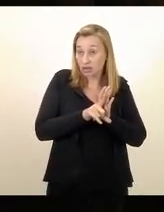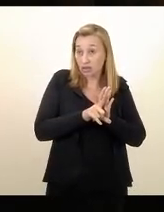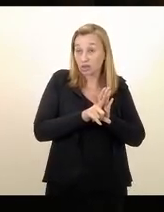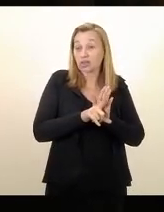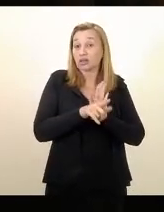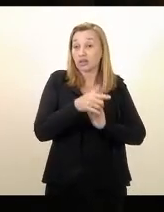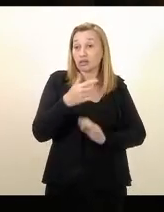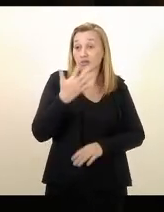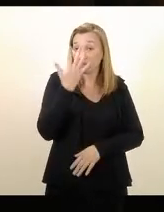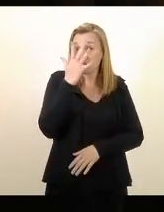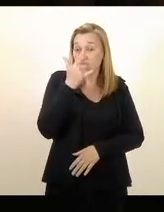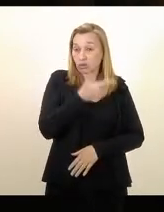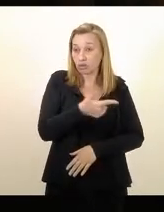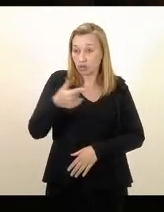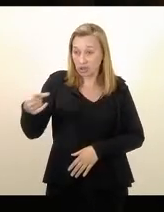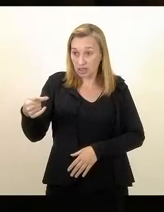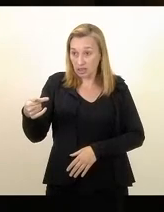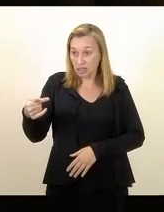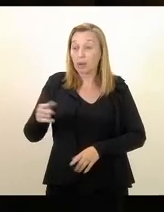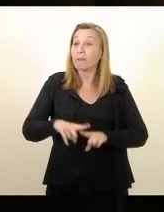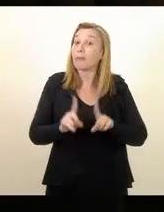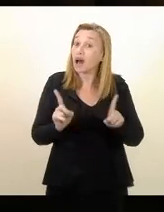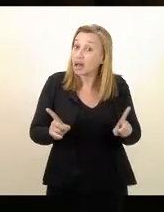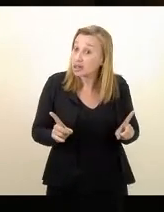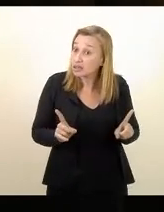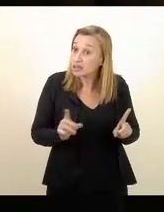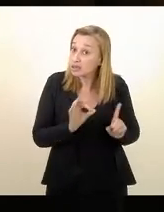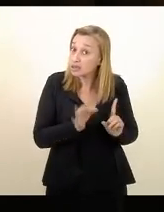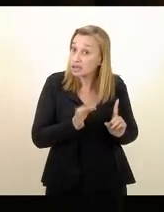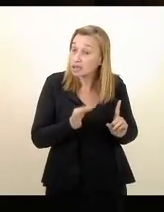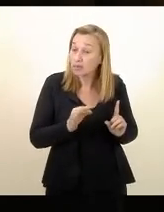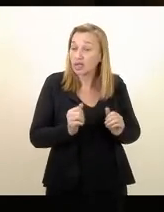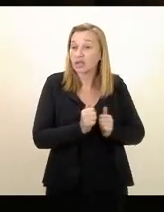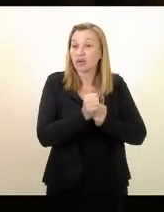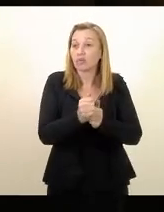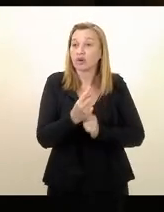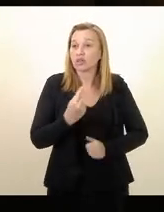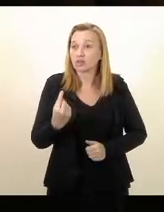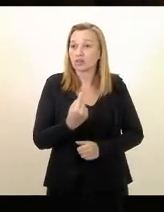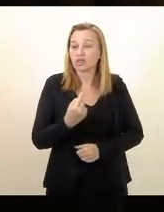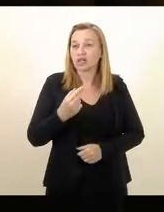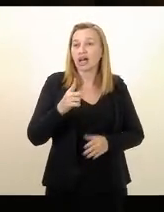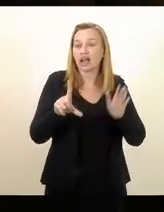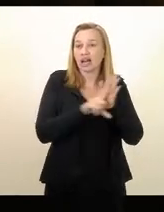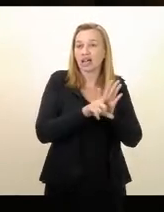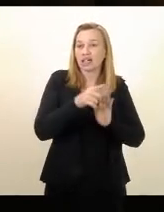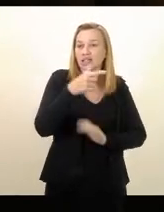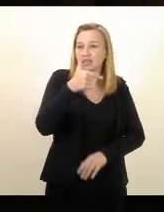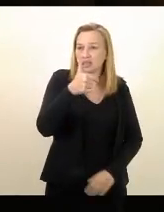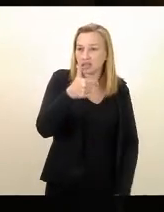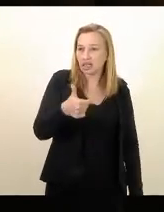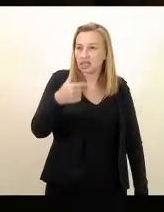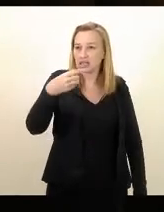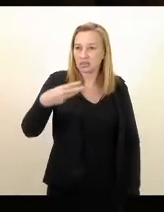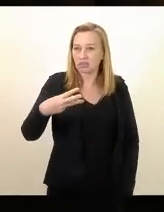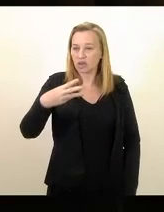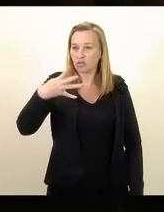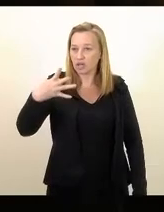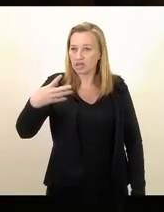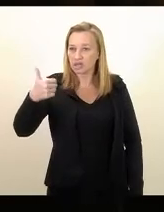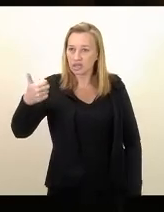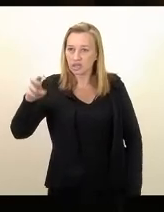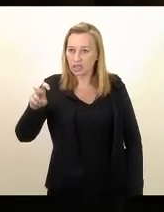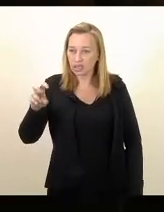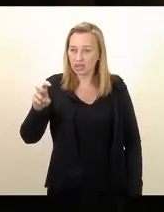fevereiro de 2017 mais precisamente para quem nos acompanha a lei 13.415 de 16 de fevereiro de 2017